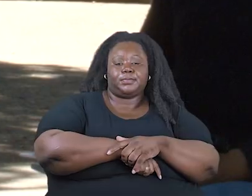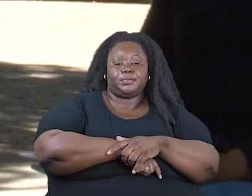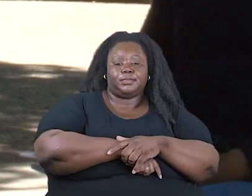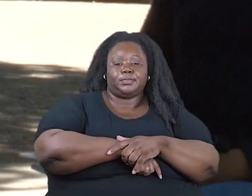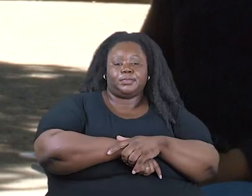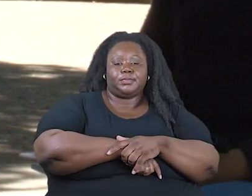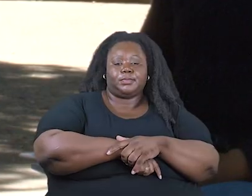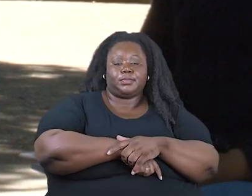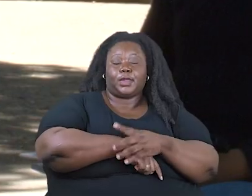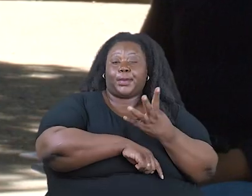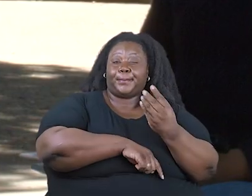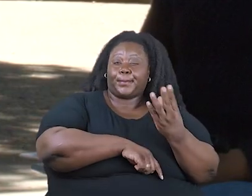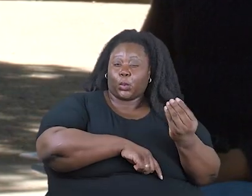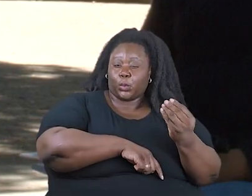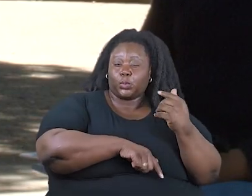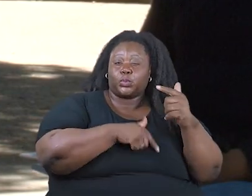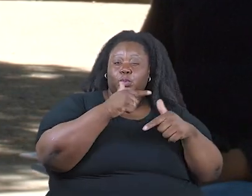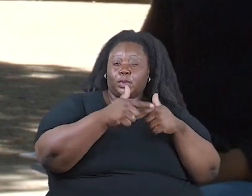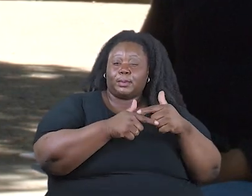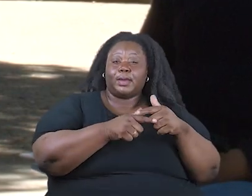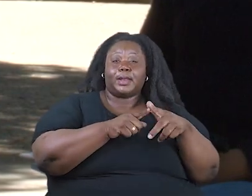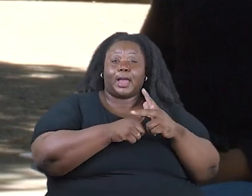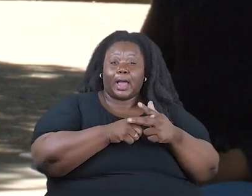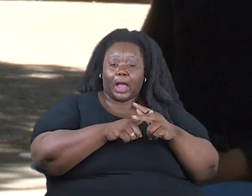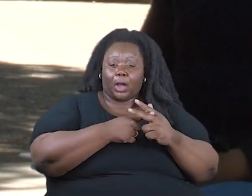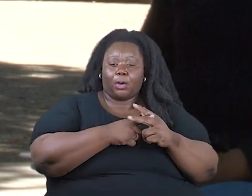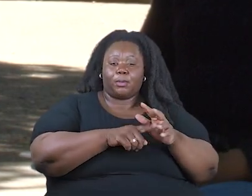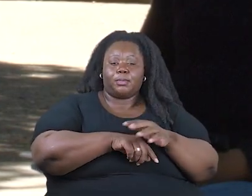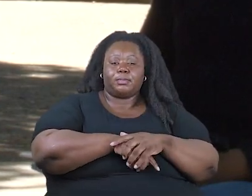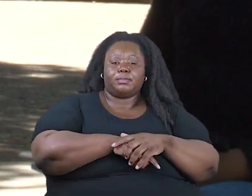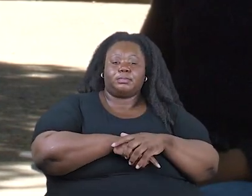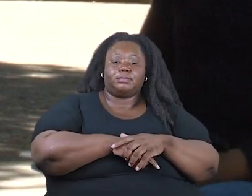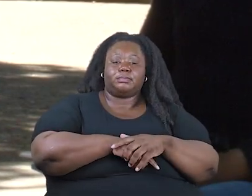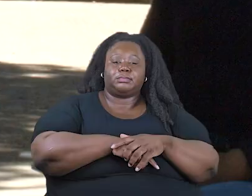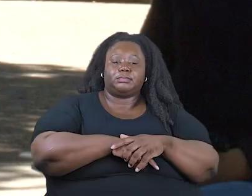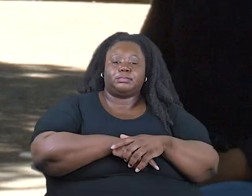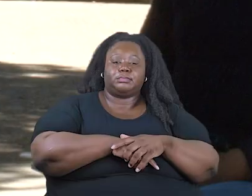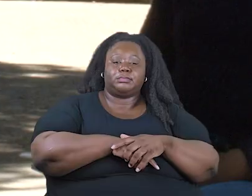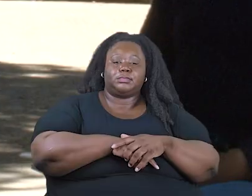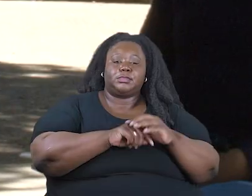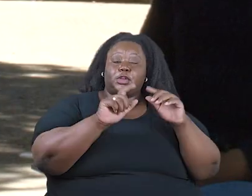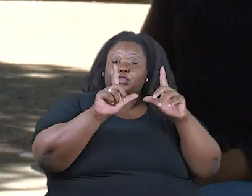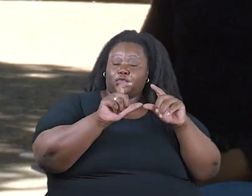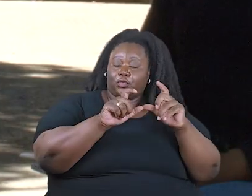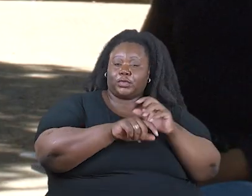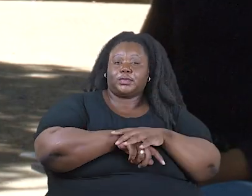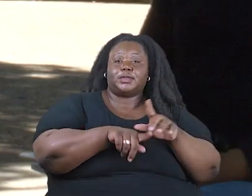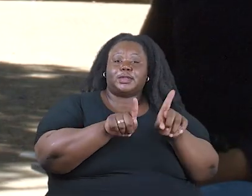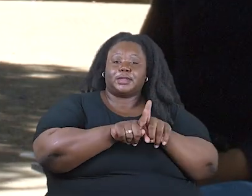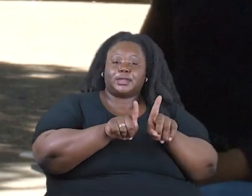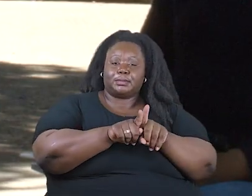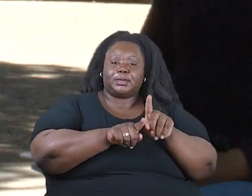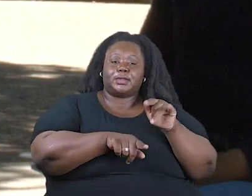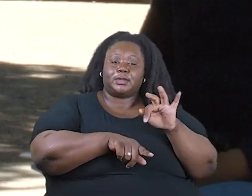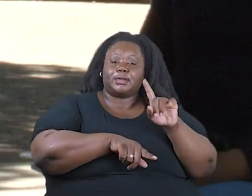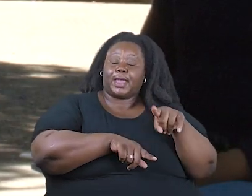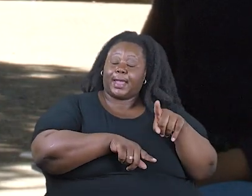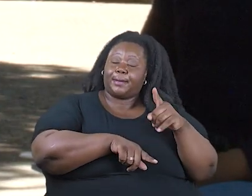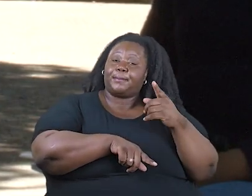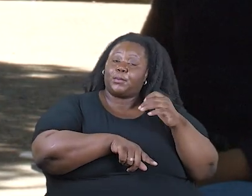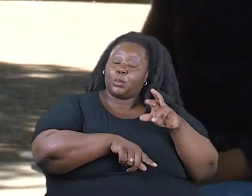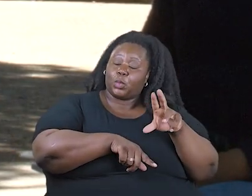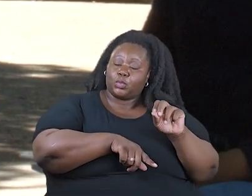E muitas obras editadas pelo Clube de Colecionadores de Fotografia e de Gravura são